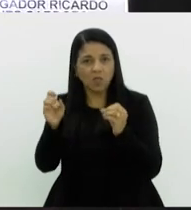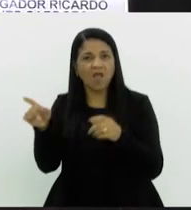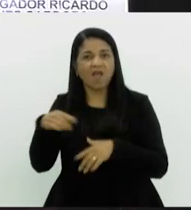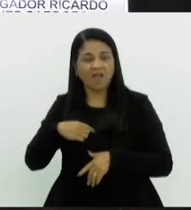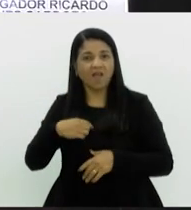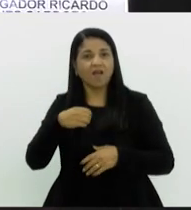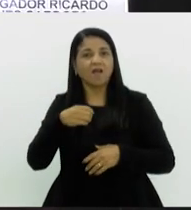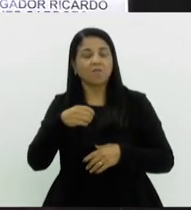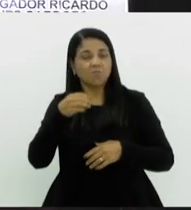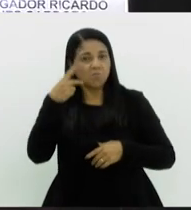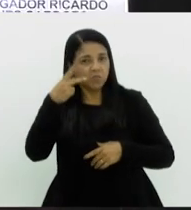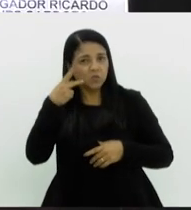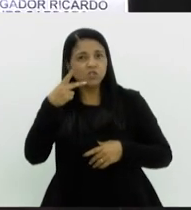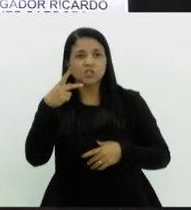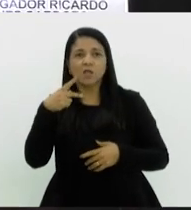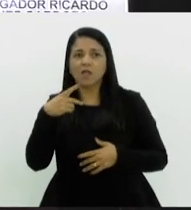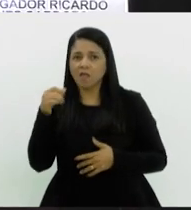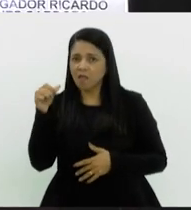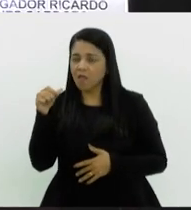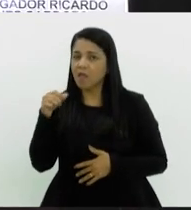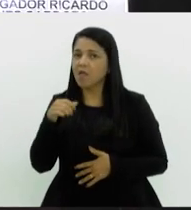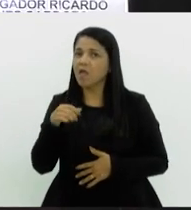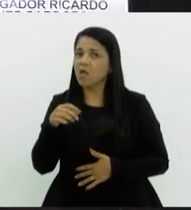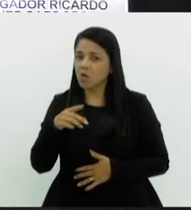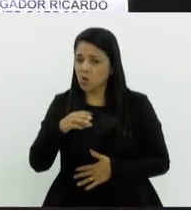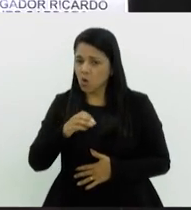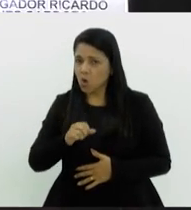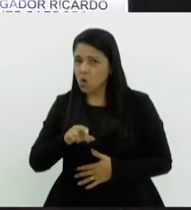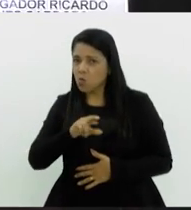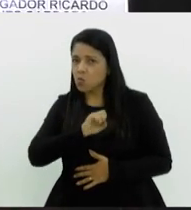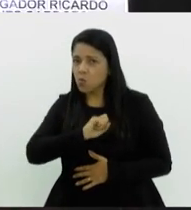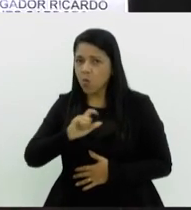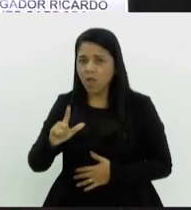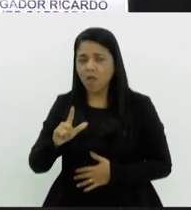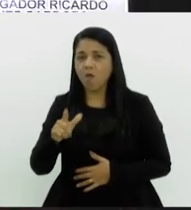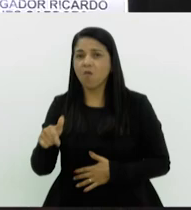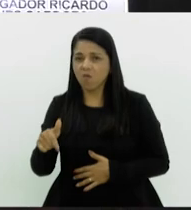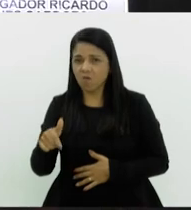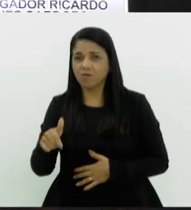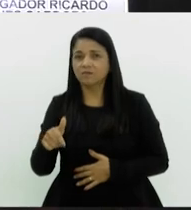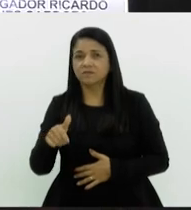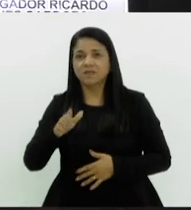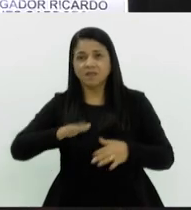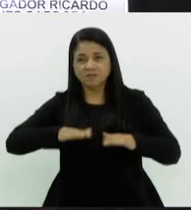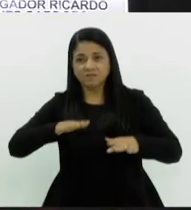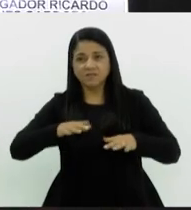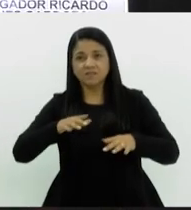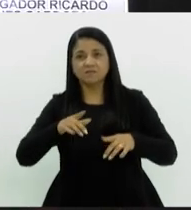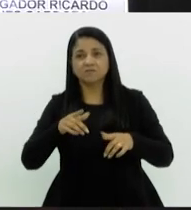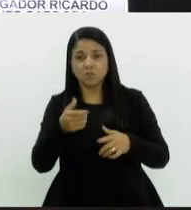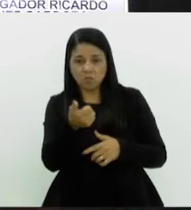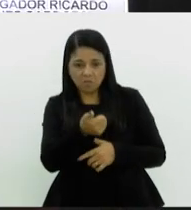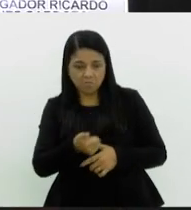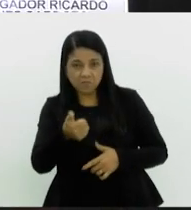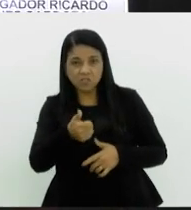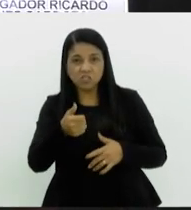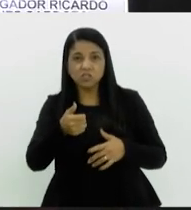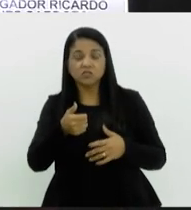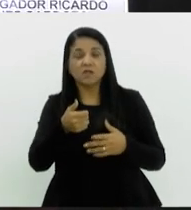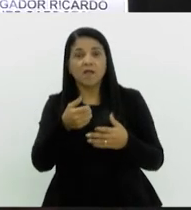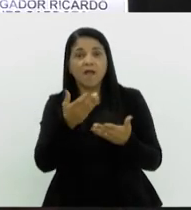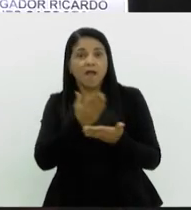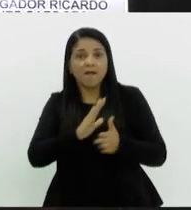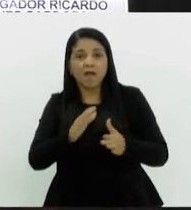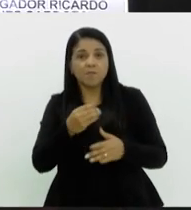ainda mais com esse aparelho aqui, a gente consegue, muitas das vezes, destruir a vida das pessoas. E a gente viu o